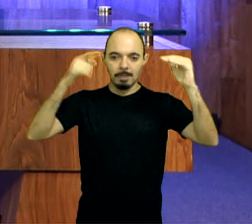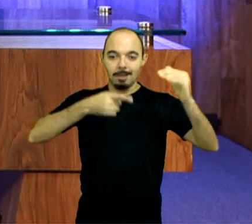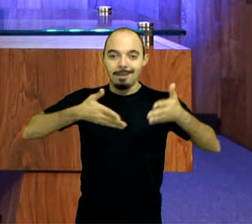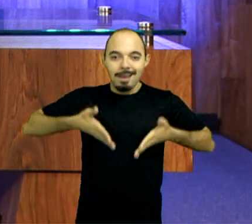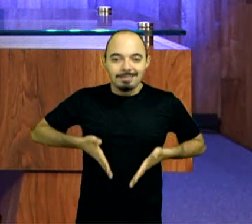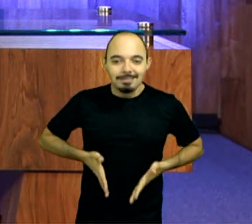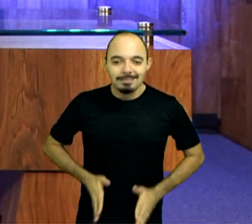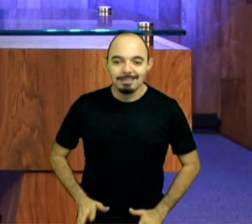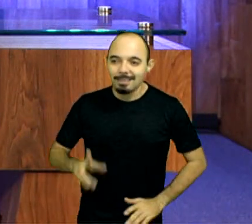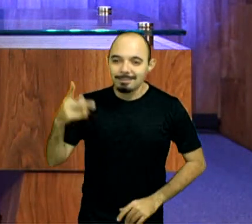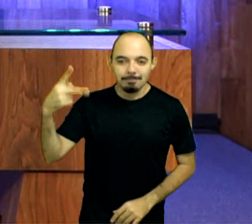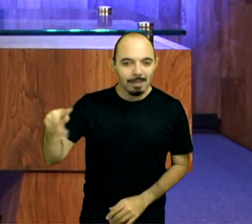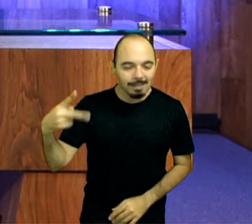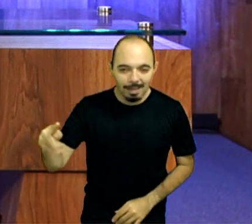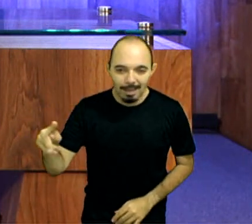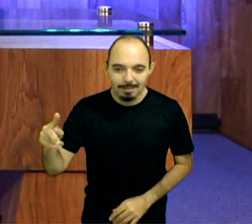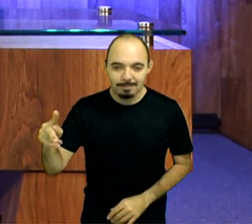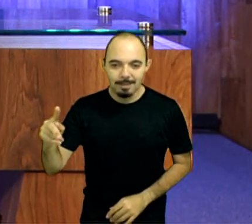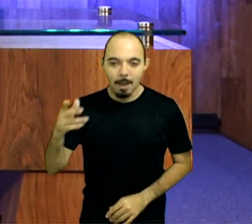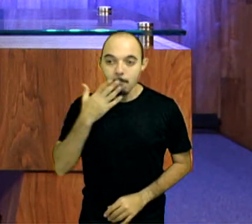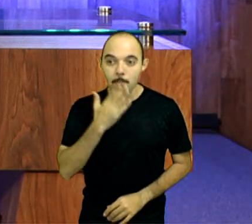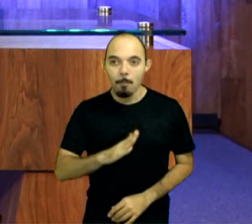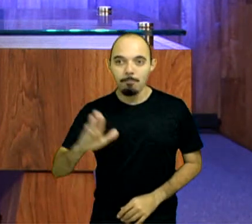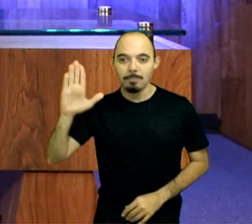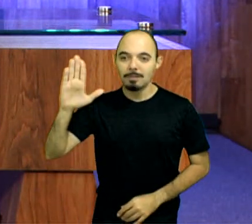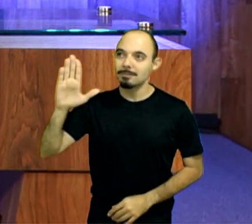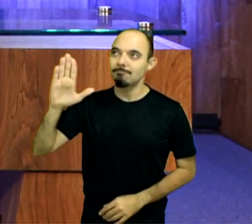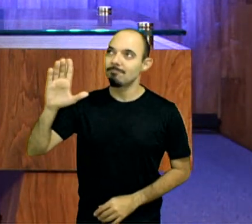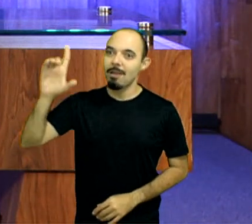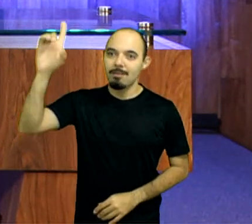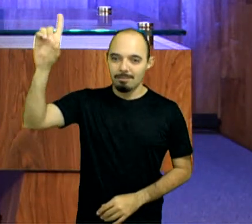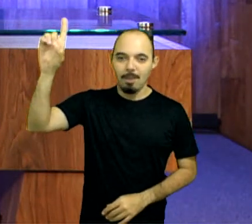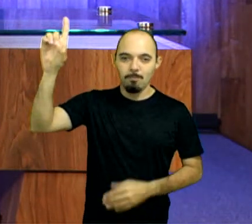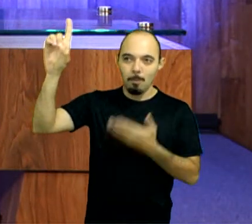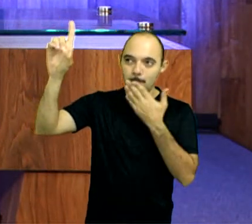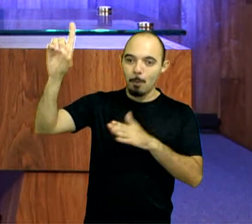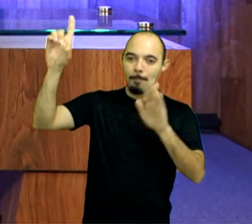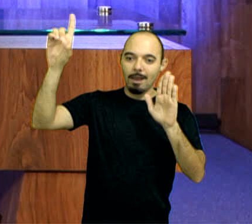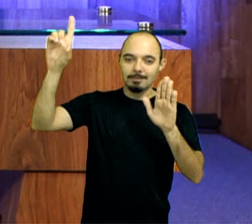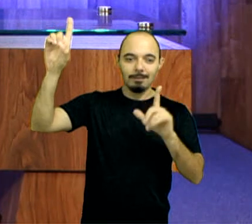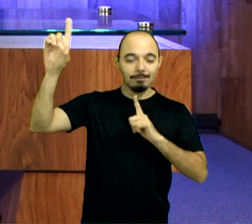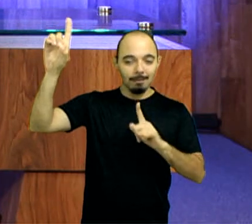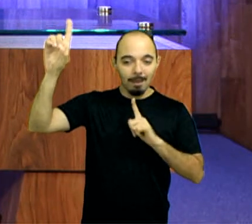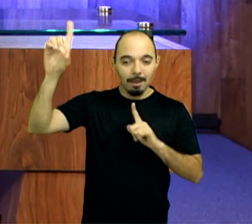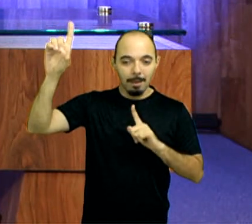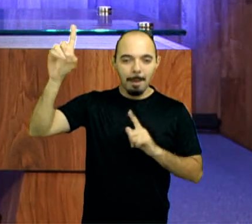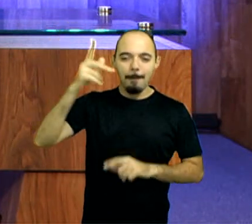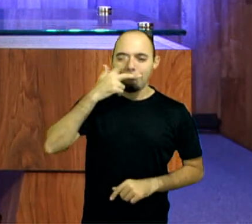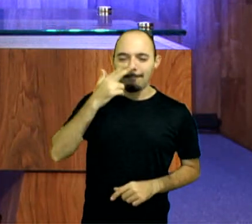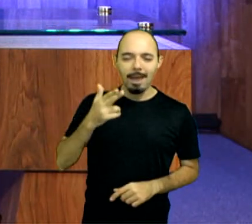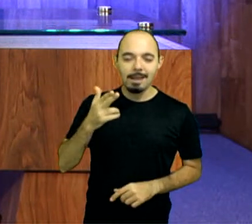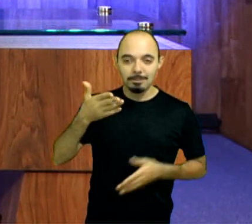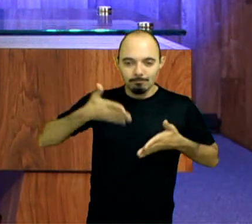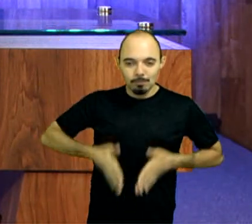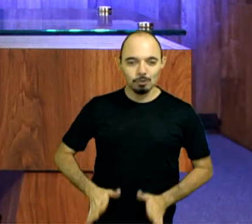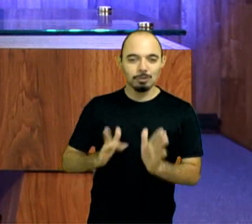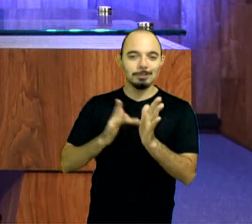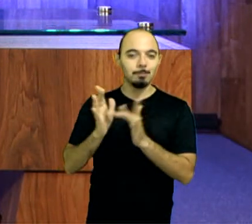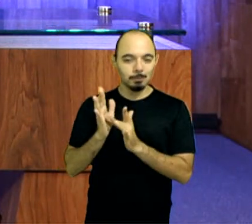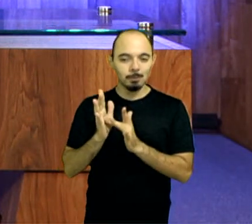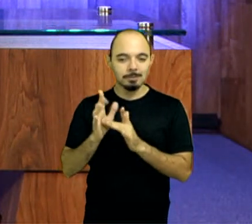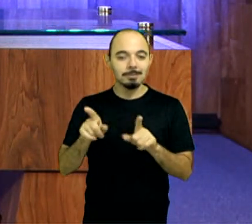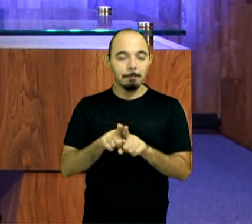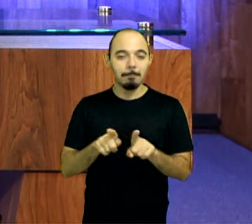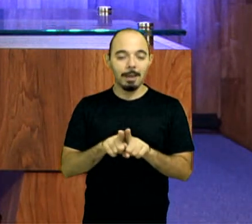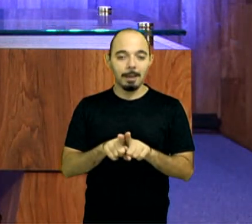lindo, porque houve uma profecia, houve um anjo, parece muito com o nascimento de Jesus, de João Batista. Então ele era